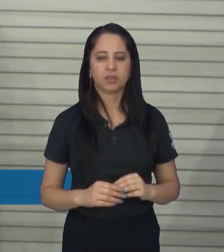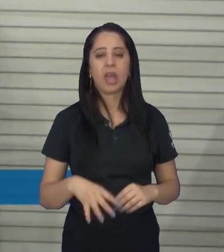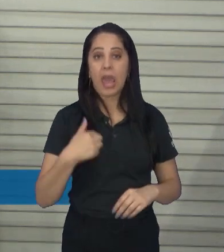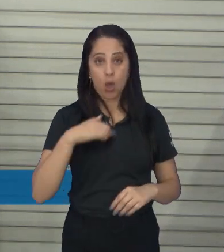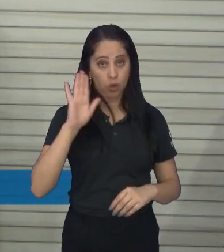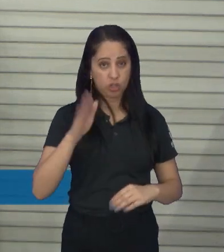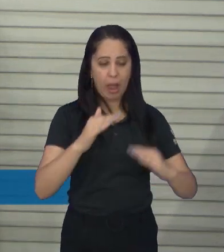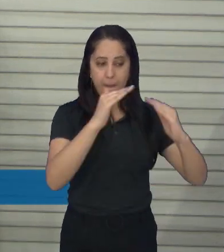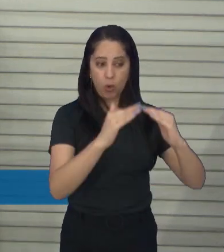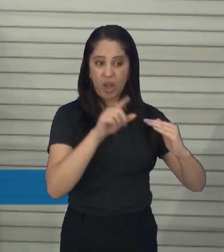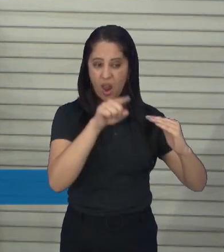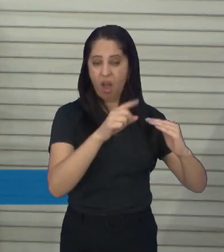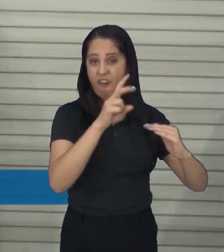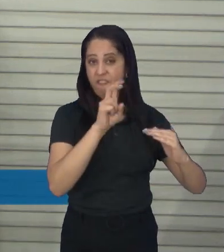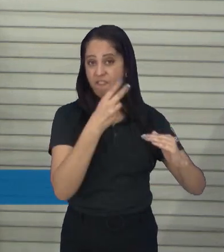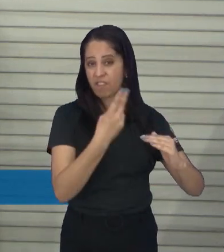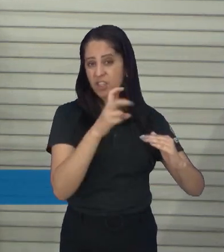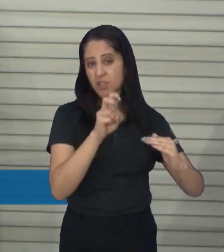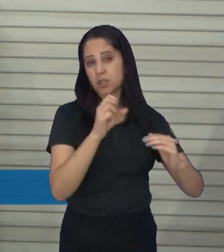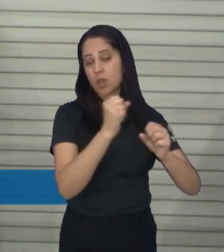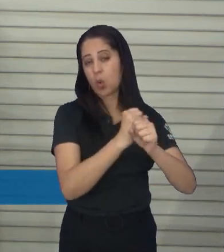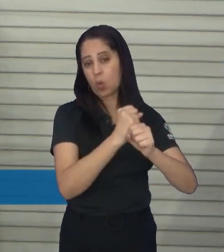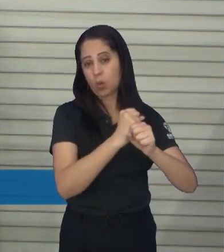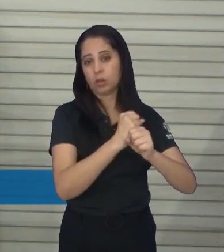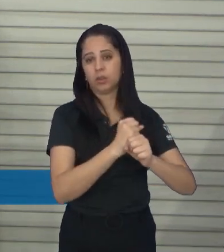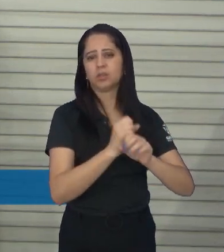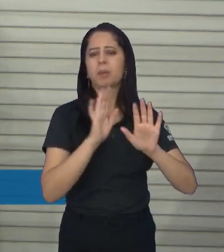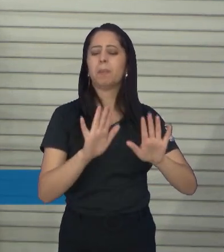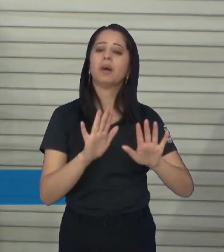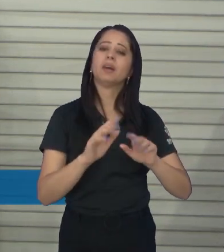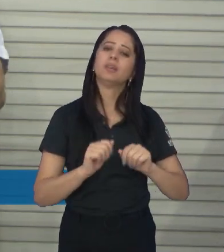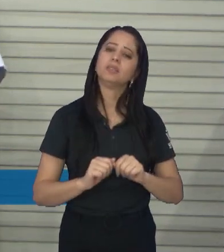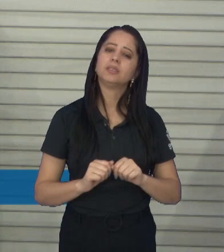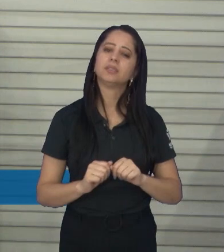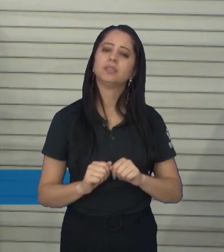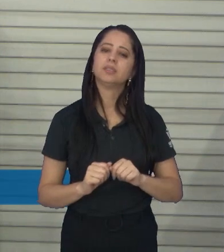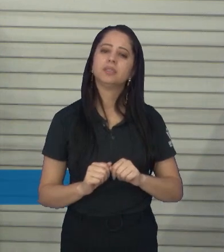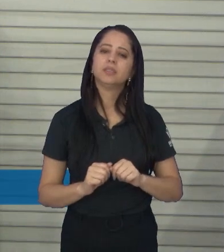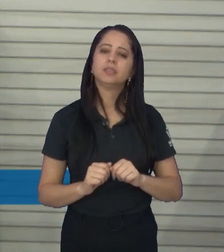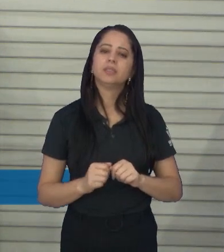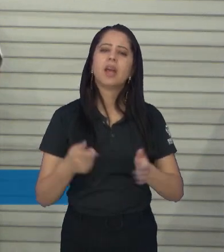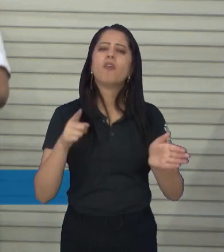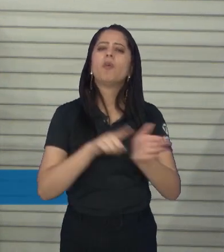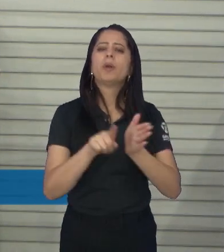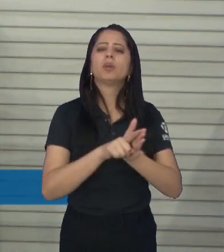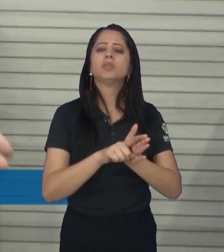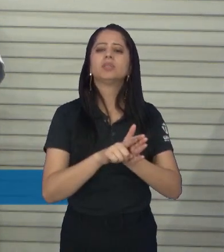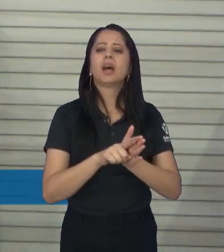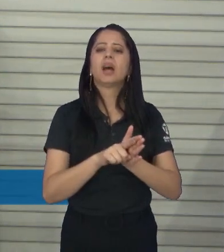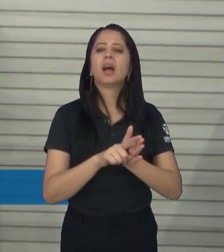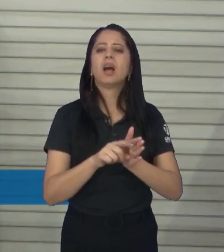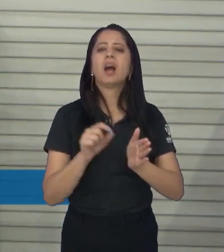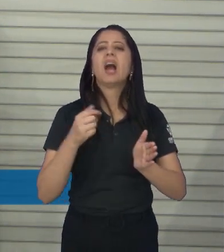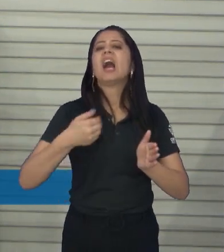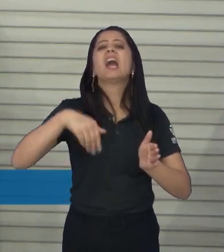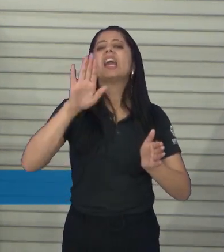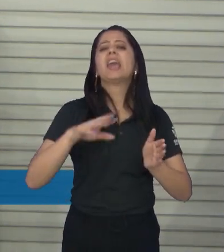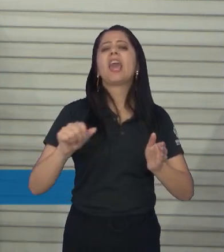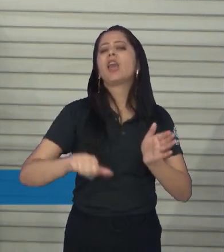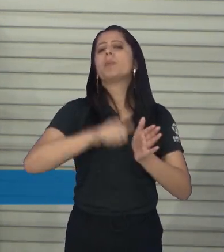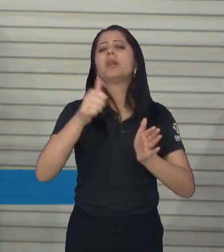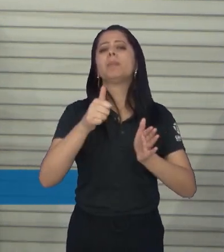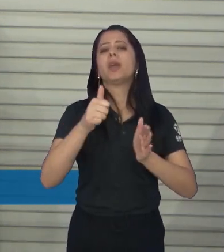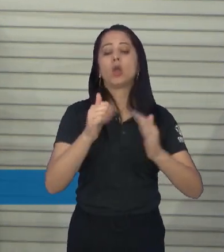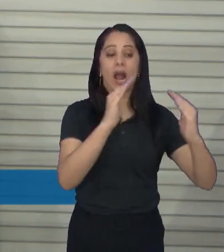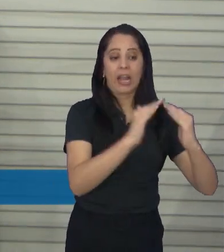Elaine suicídio todo mundo aqui então eu acho assim se a gente perguntar quem veio primeiro a casa ou a árvore né Aí